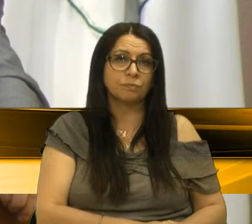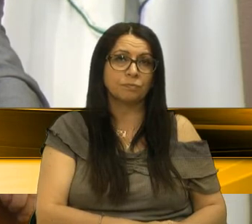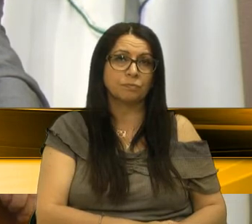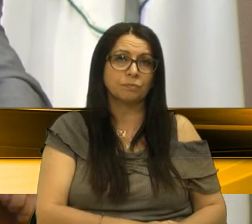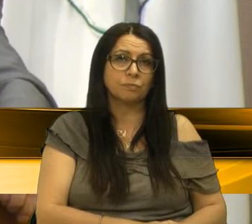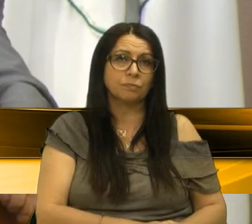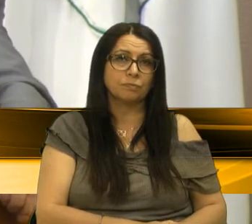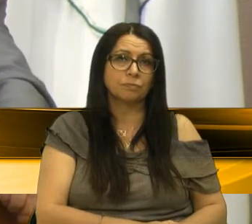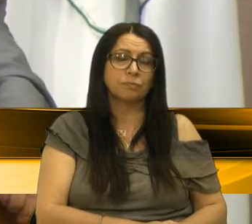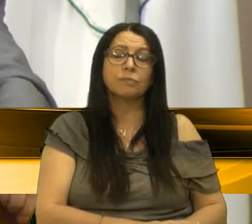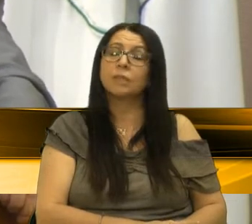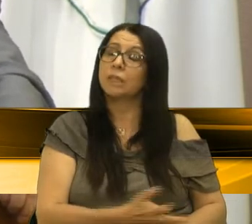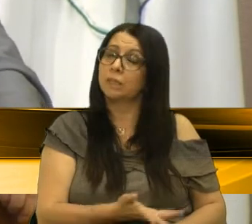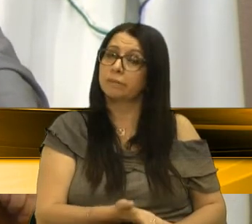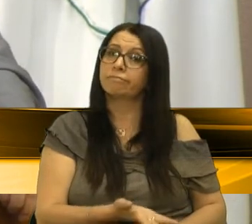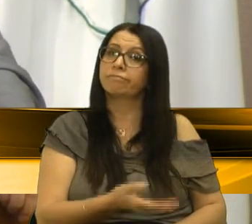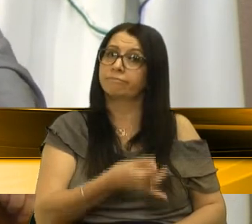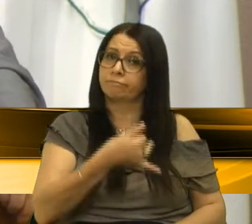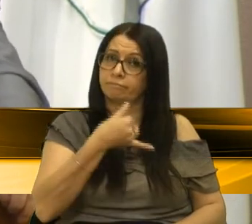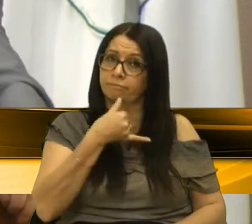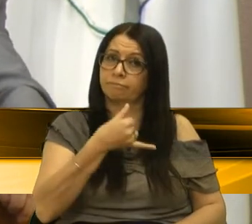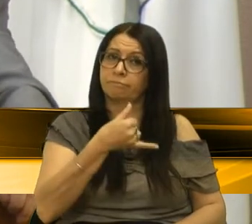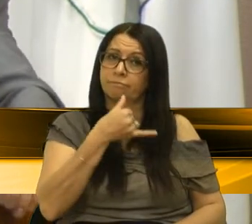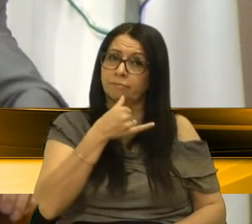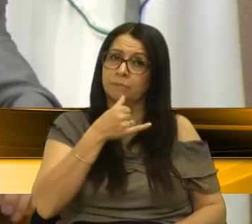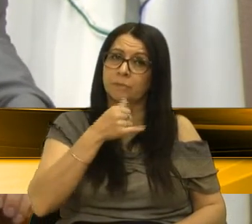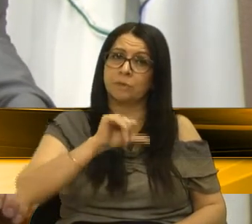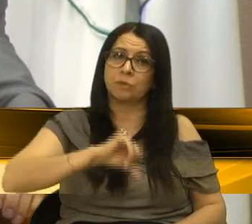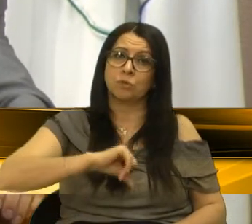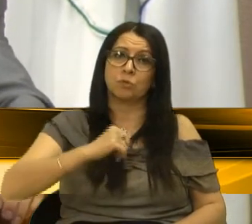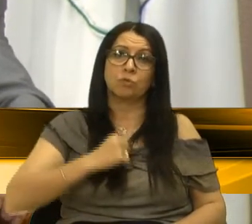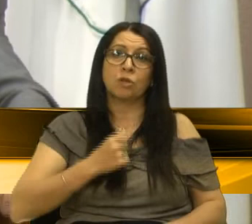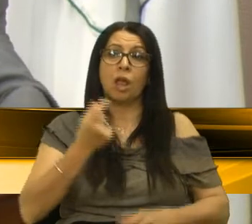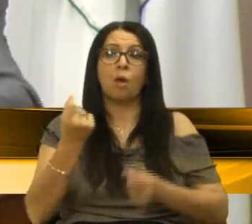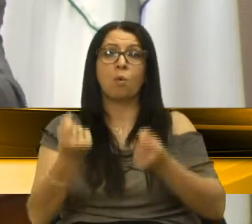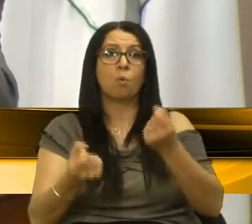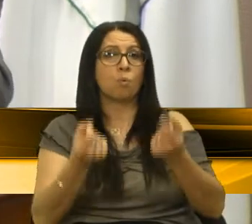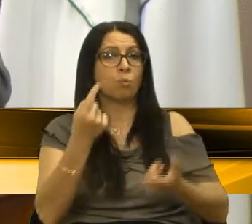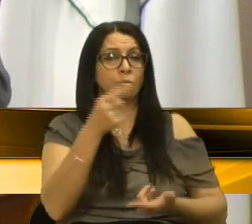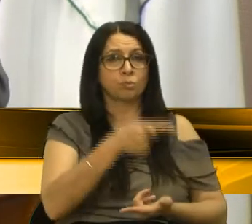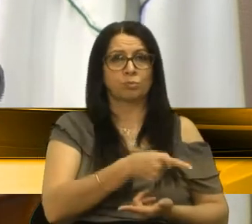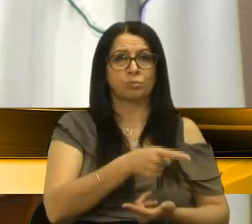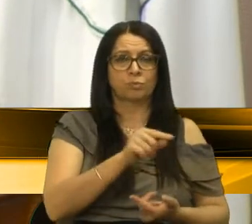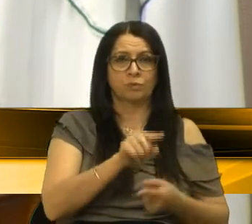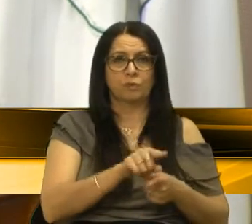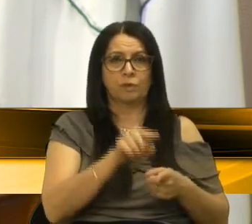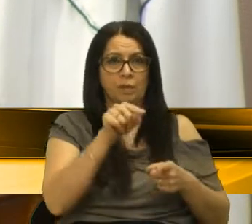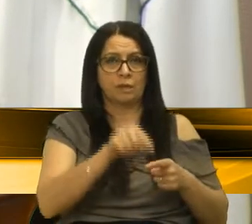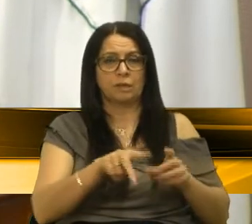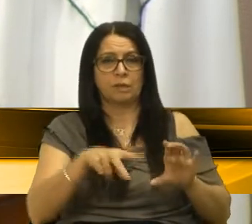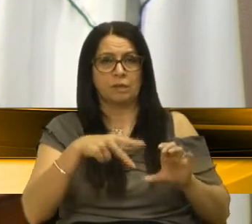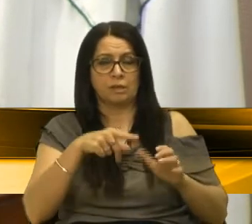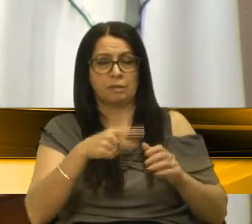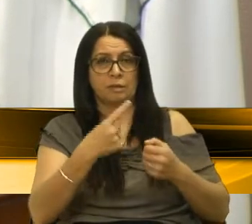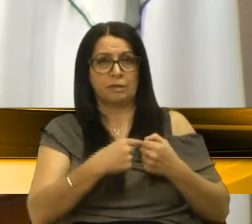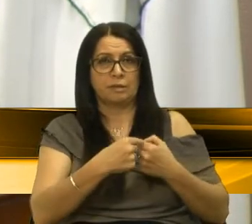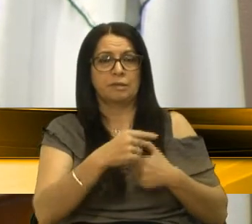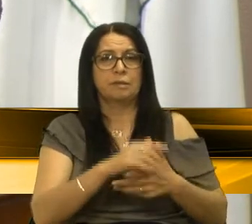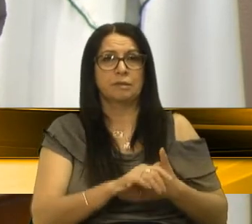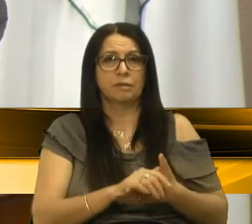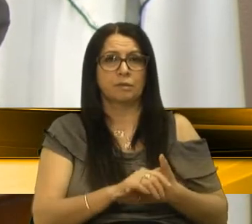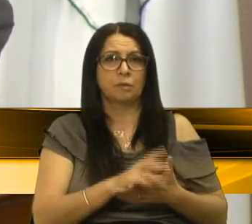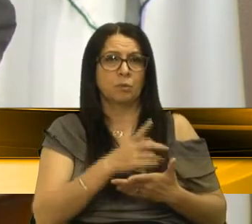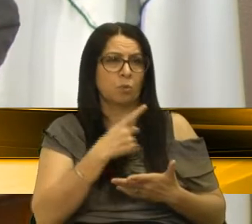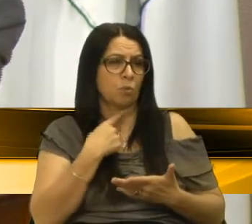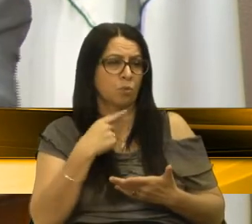essa infeliz atitude de alguns de vir aqui no parlamento da cidade, goste ou